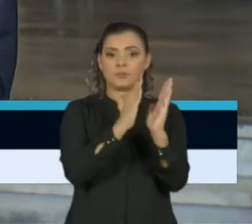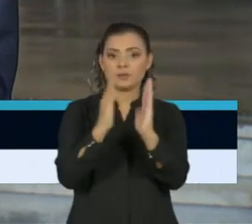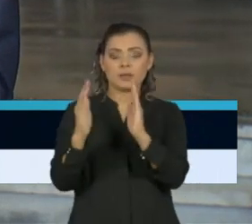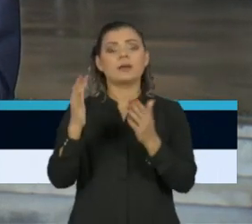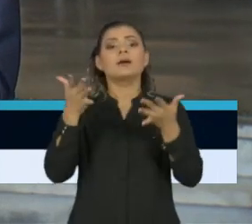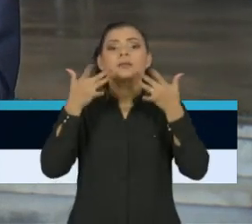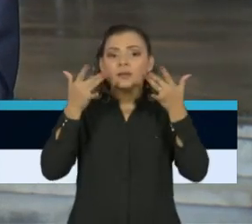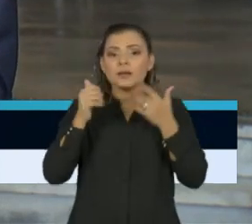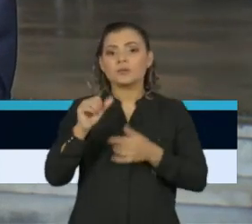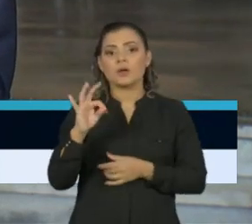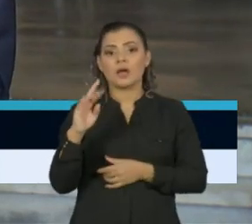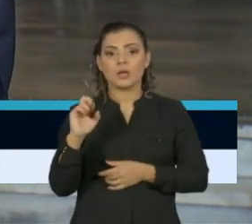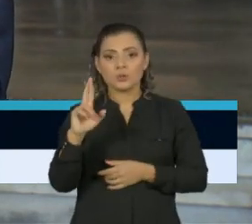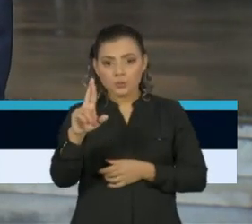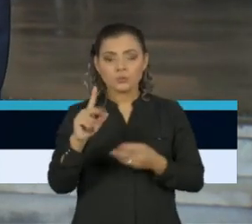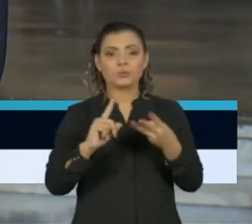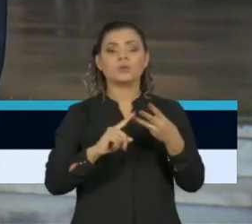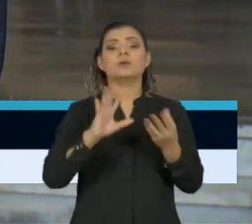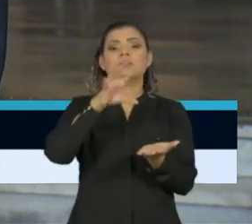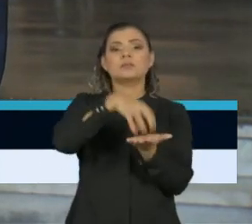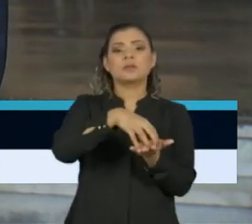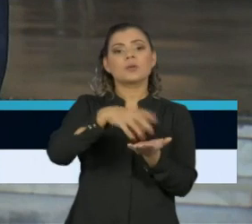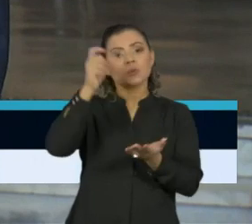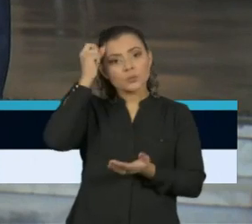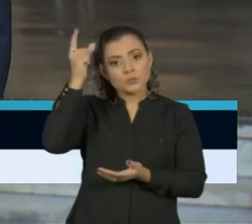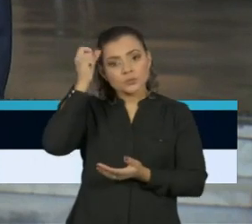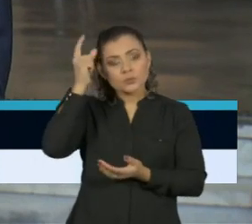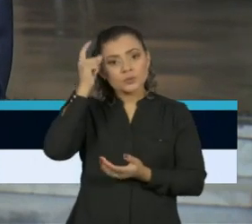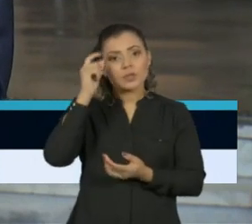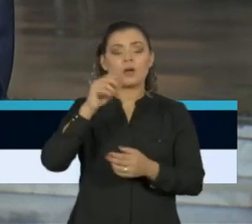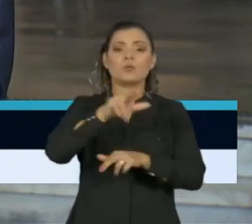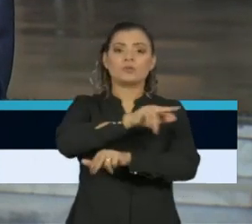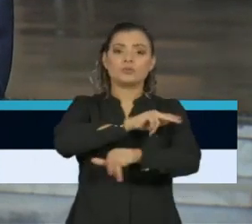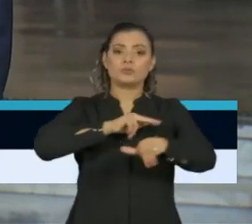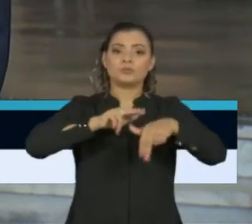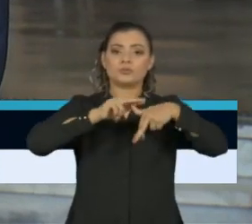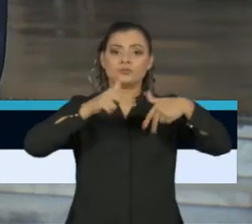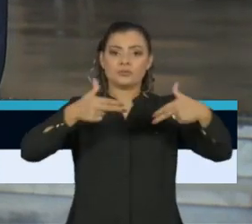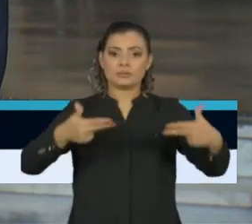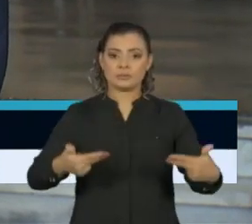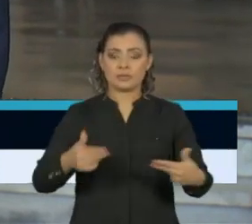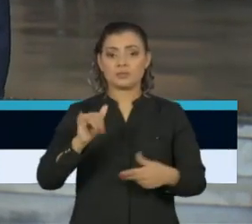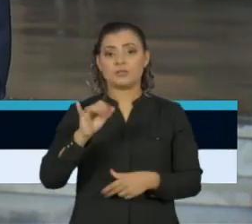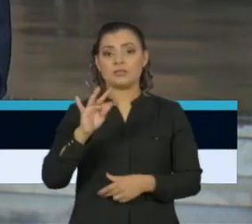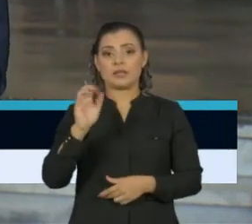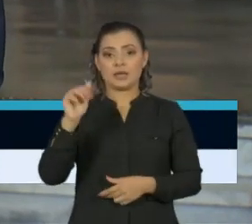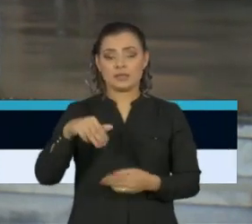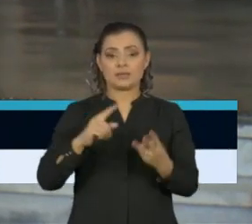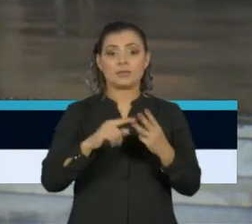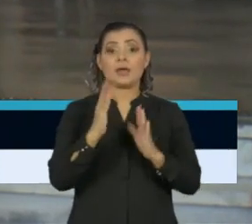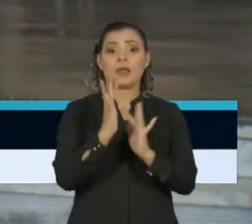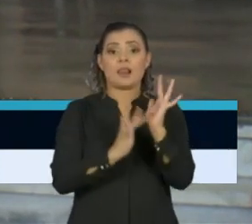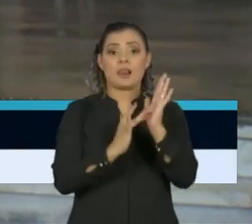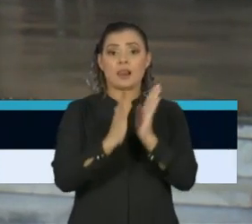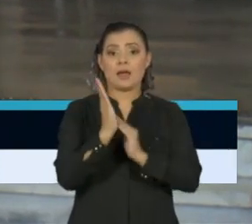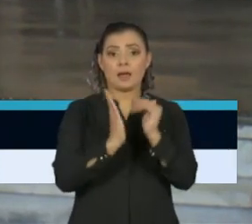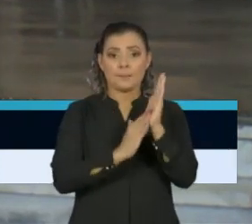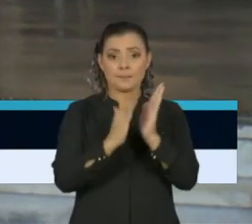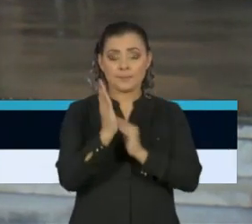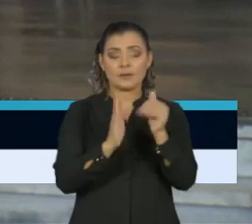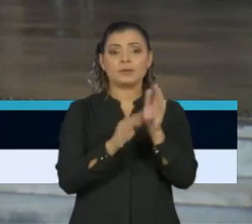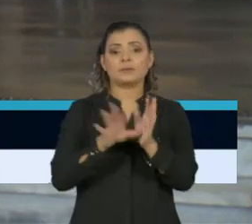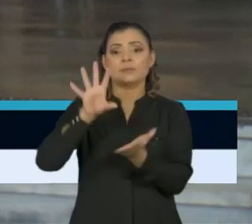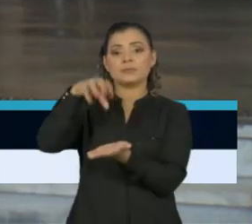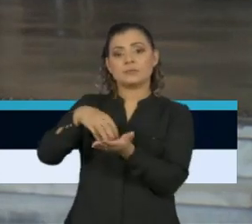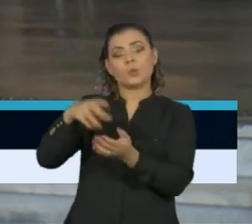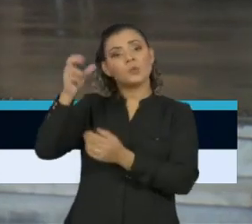Teatro Arthur Azevedo, no Centro Cultural da Diversidade, no Itaim Bibi, no Tendal da Lapa, na Casa de Cultura da